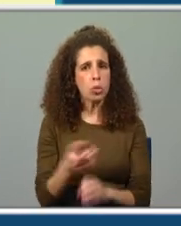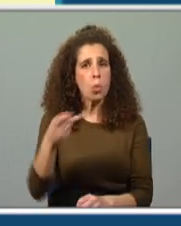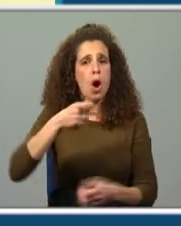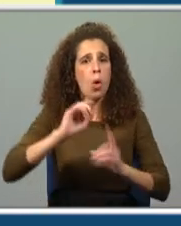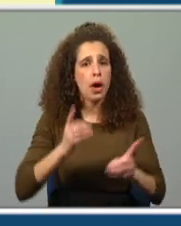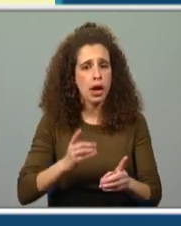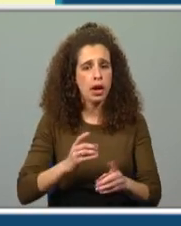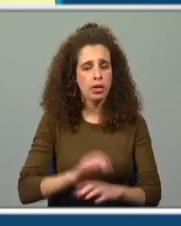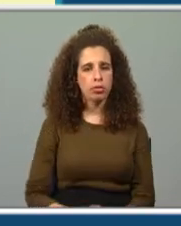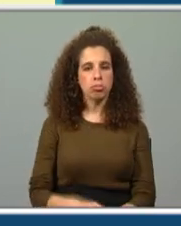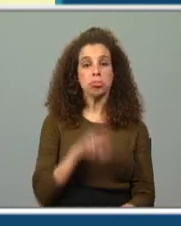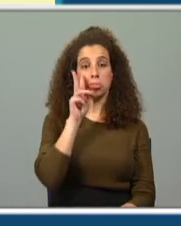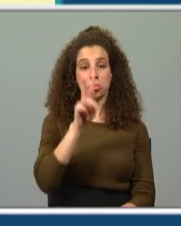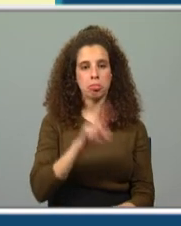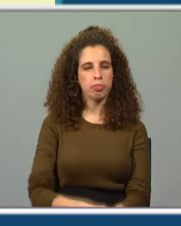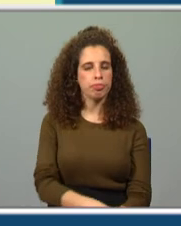dado? Vamos ver.